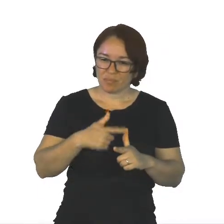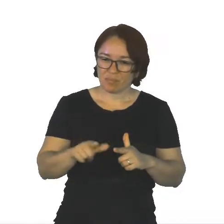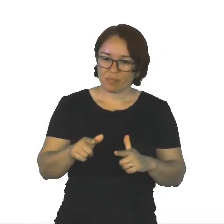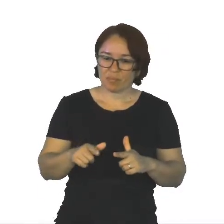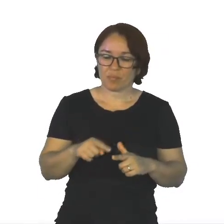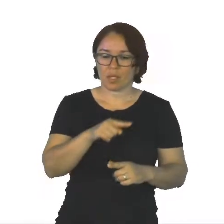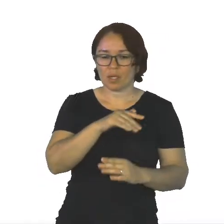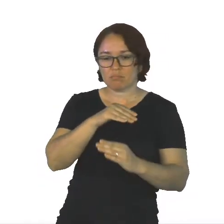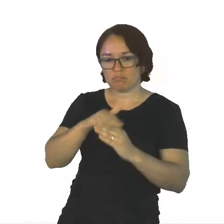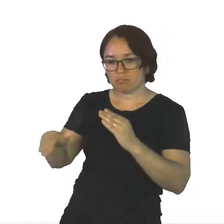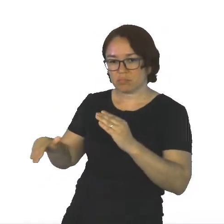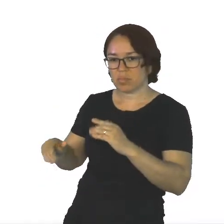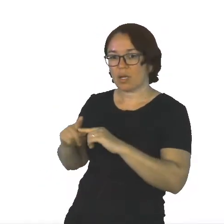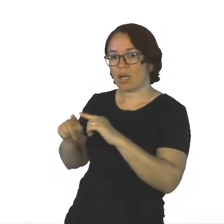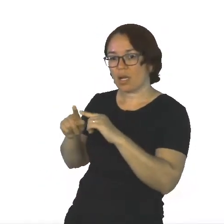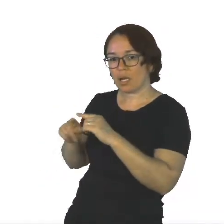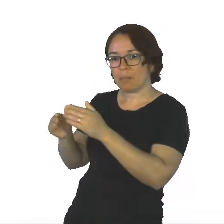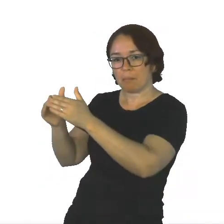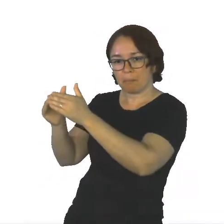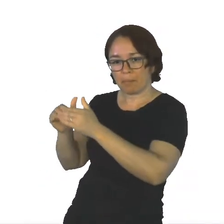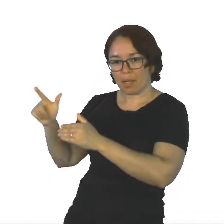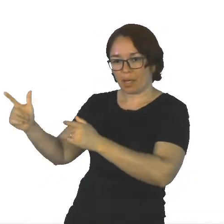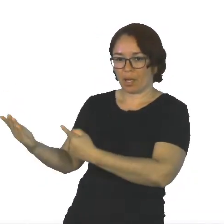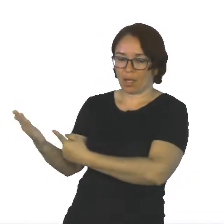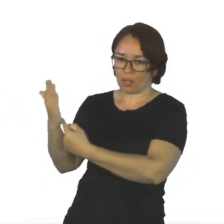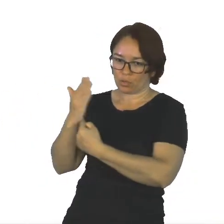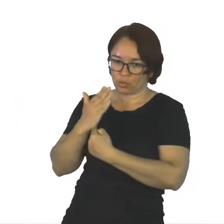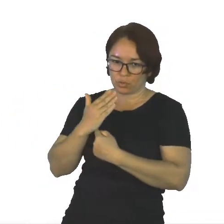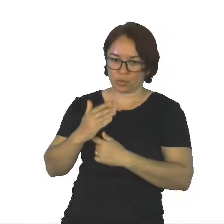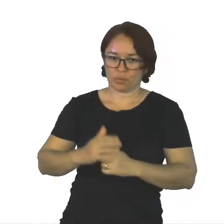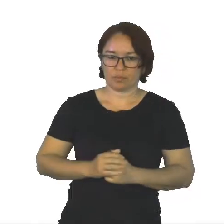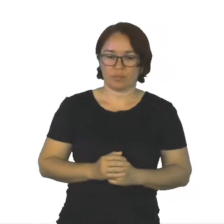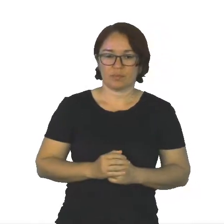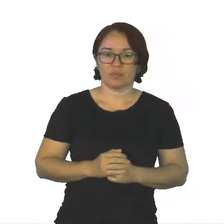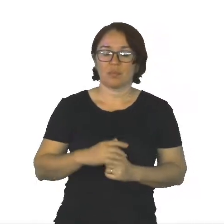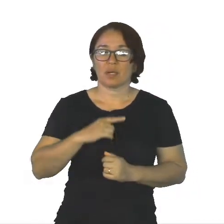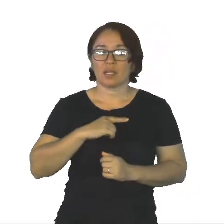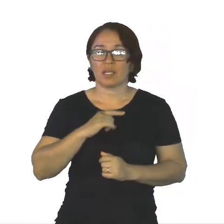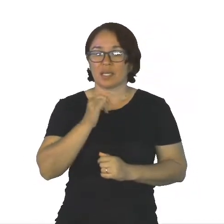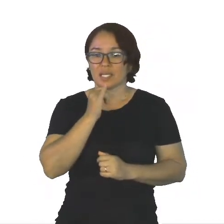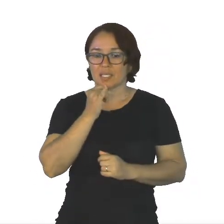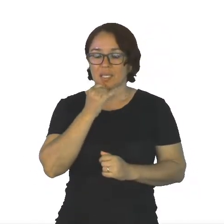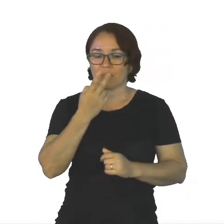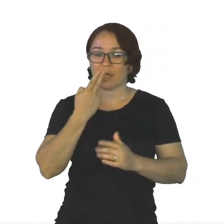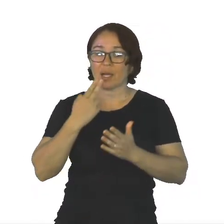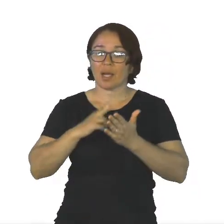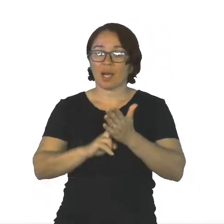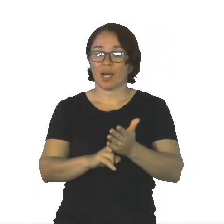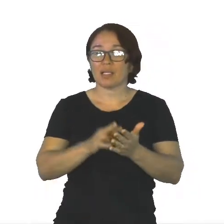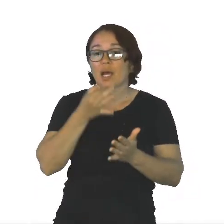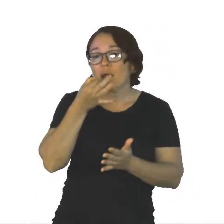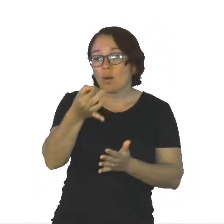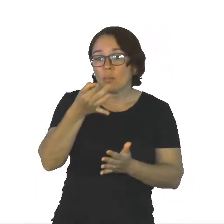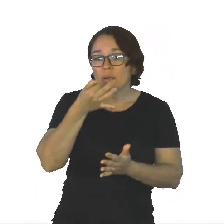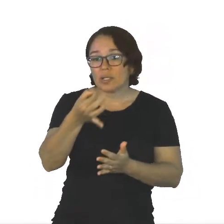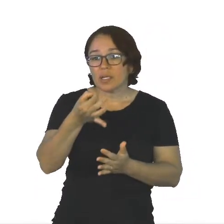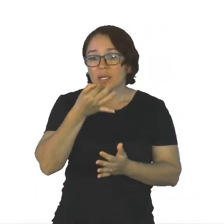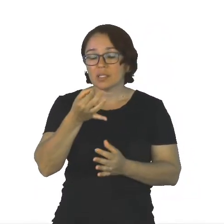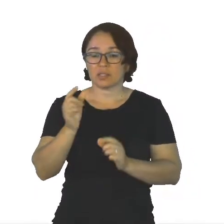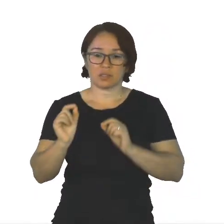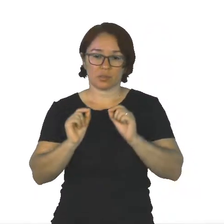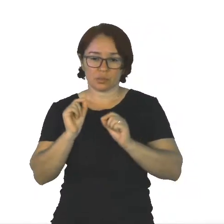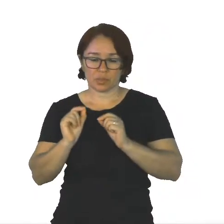resolvê-lo. Tem outros tipos de carta e um deles é a carta argumentativa. Na carta argumentativa é apresentado